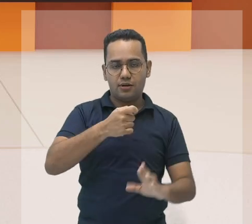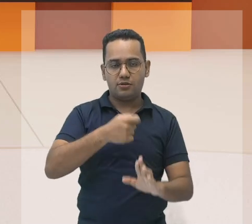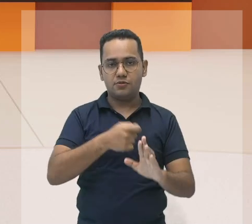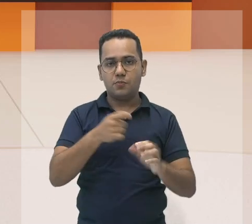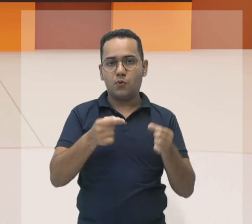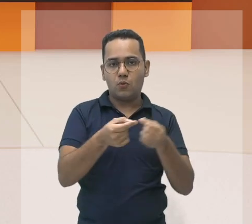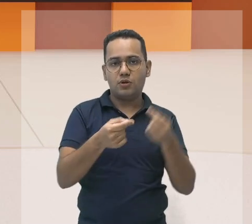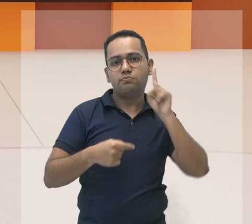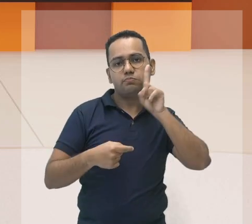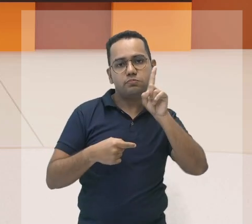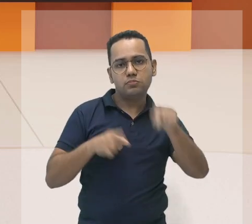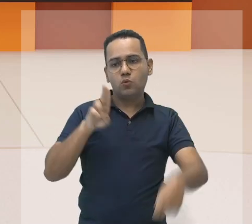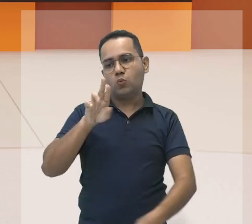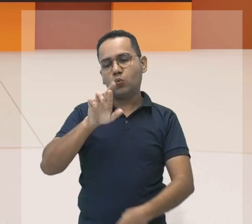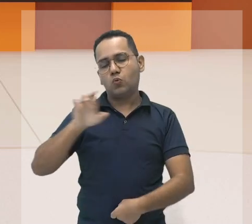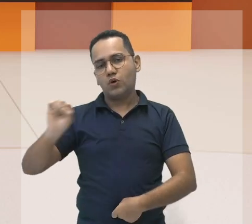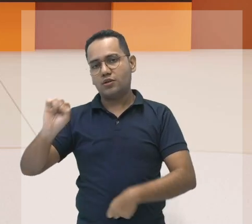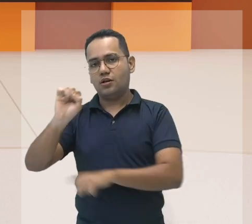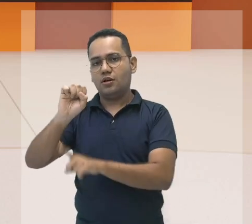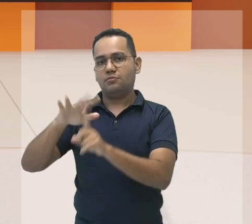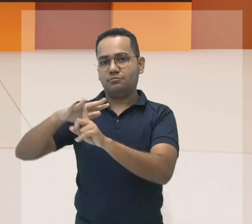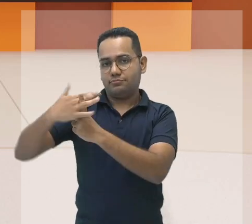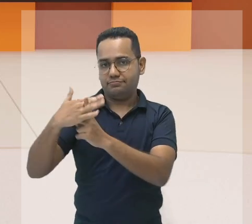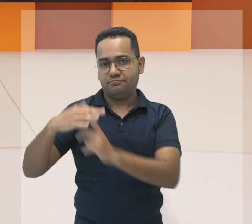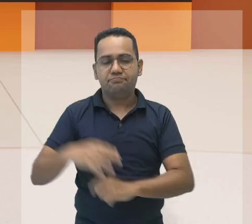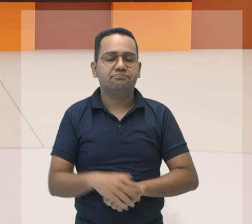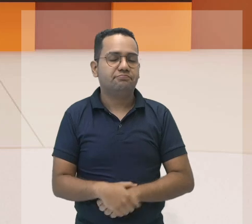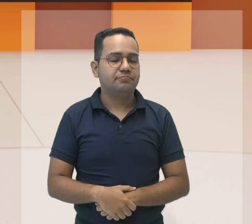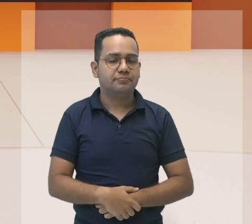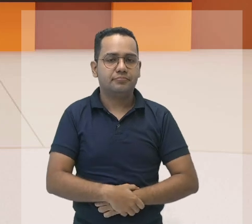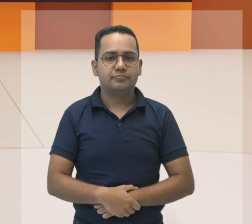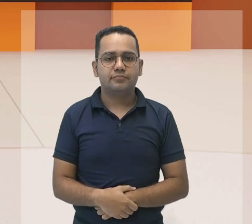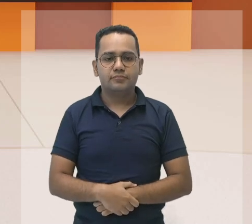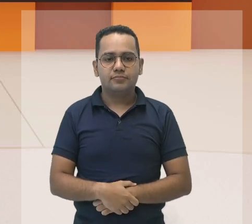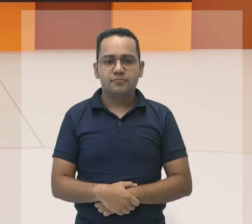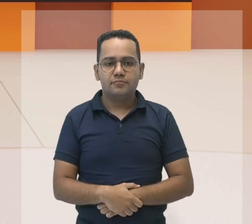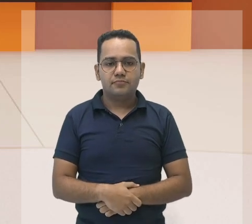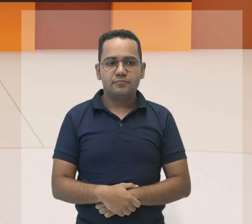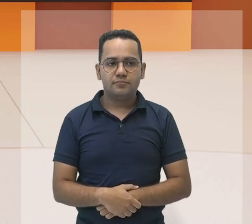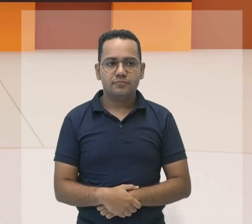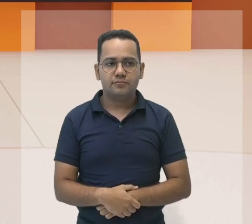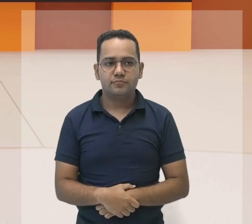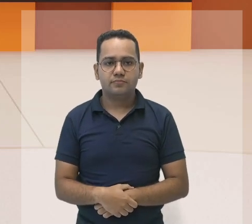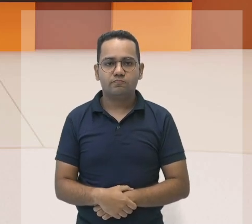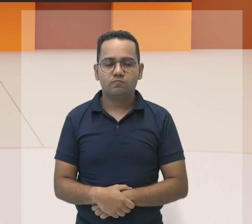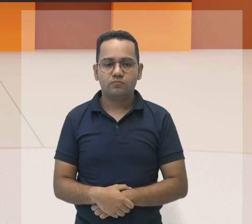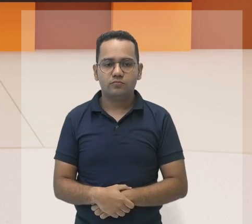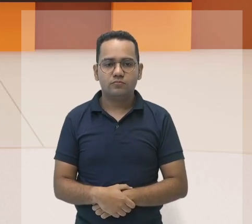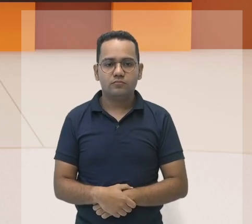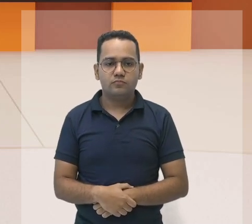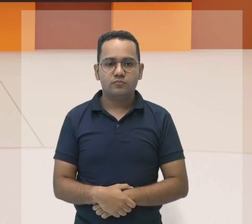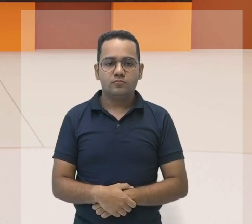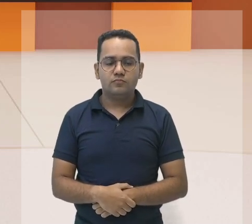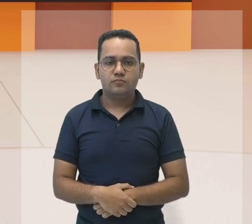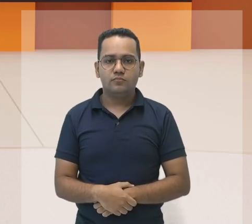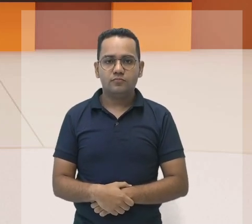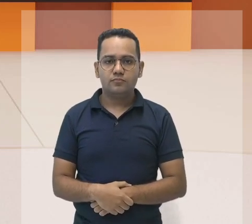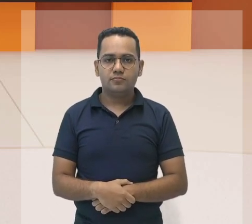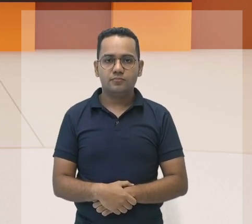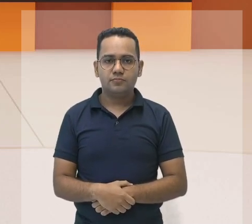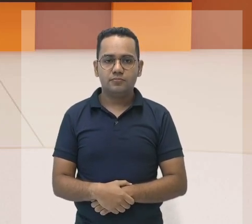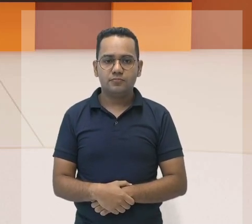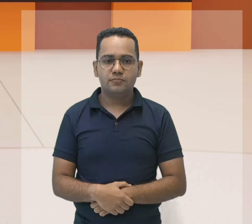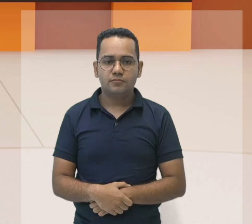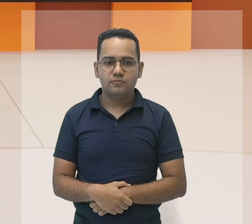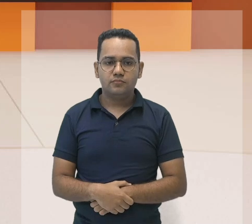duas superpotências eram Estados Unidos e a União Soviética. Estados Unidos liderava o bloco capitalista e a União Soviética